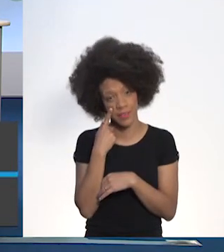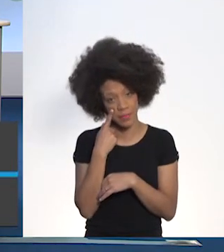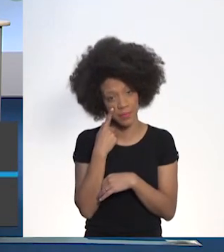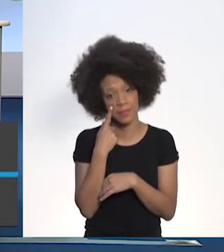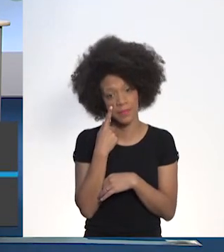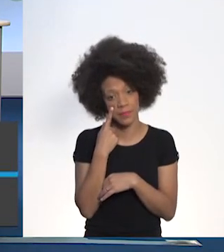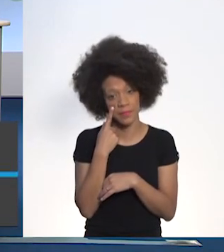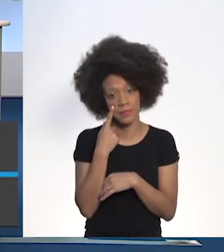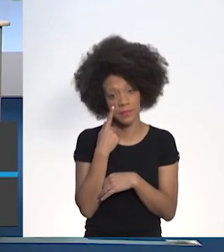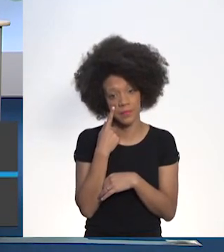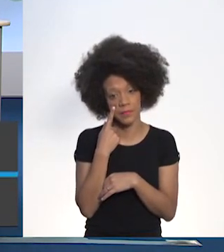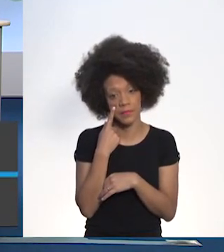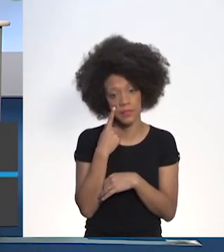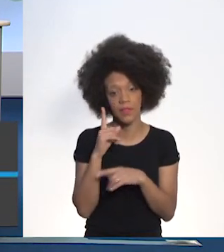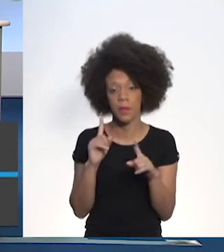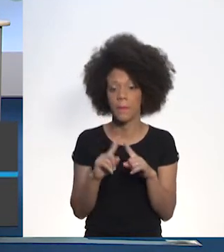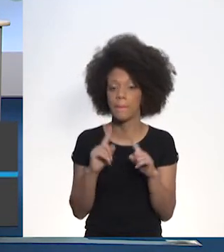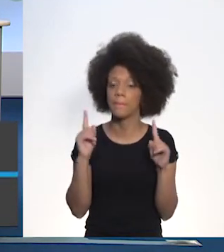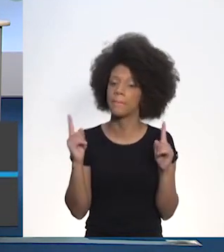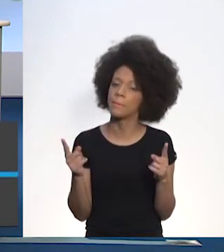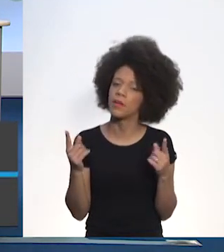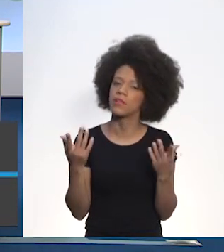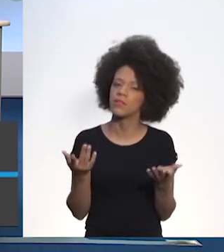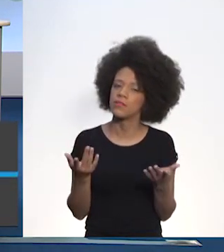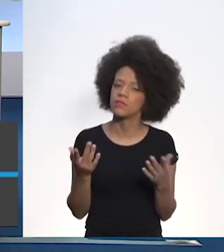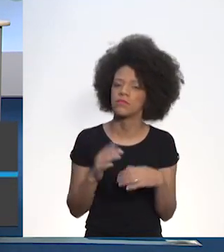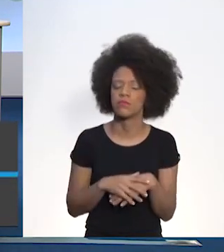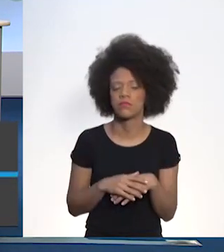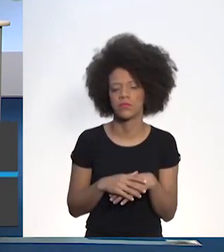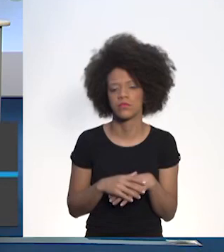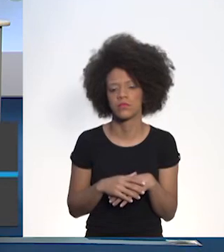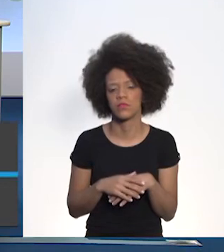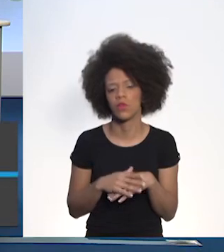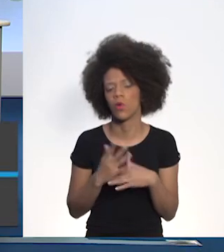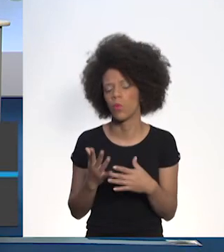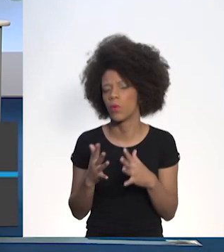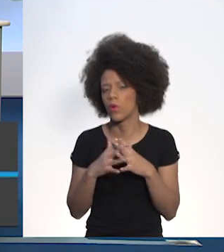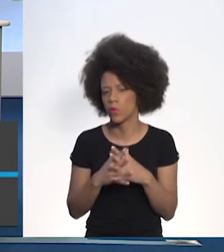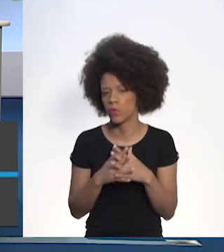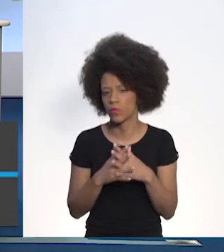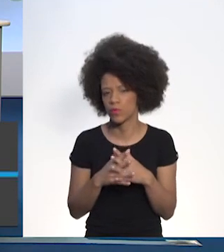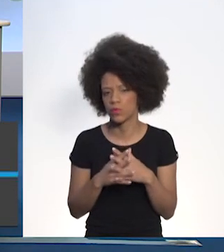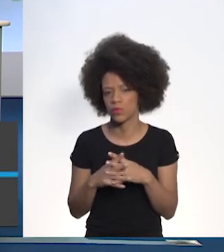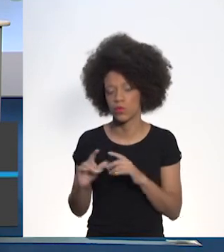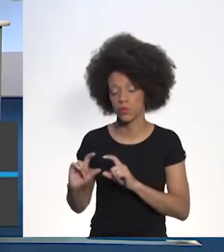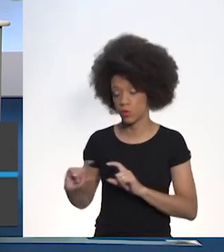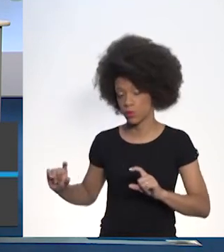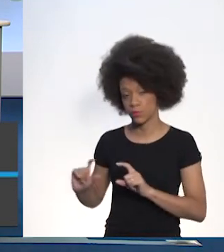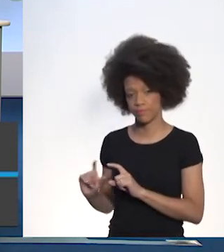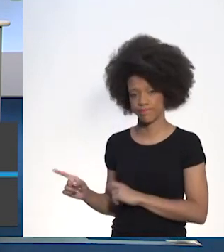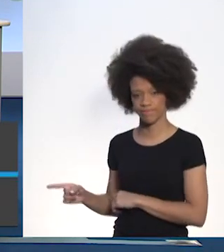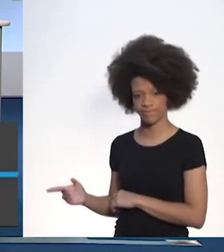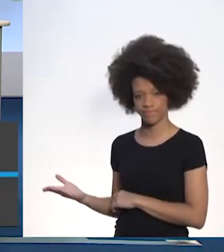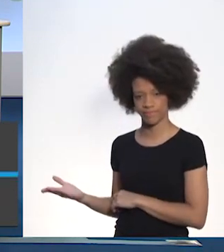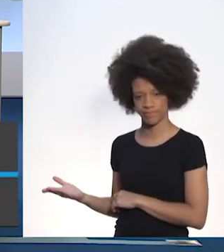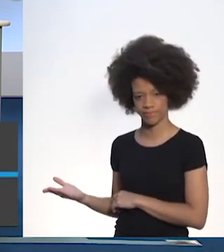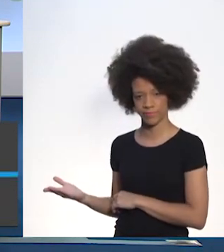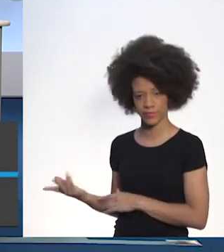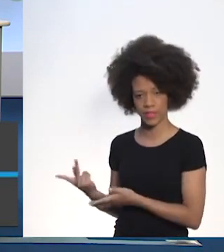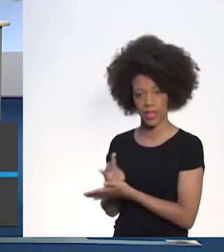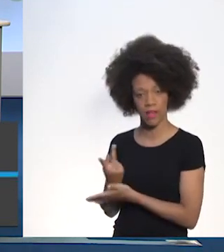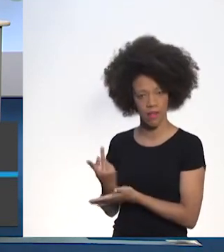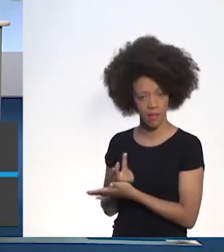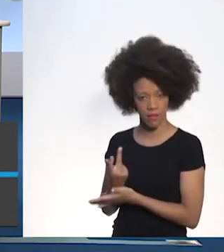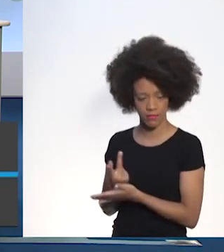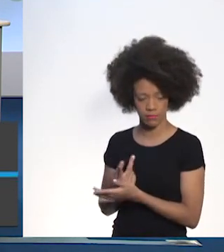bom? Mas... Acho que foi no outro, né? Saiu um equívoco. Não, aí, ó, no GC. Ah, ali embaixo. Isso, é só um Beleza. equívoco, tá